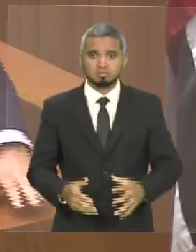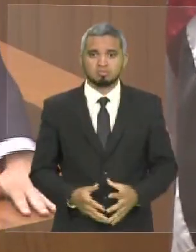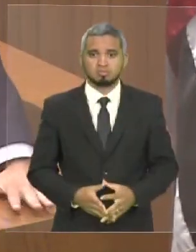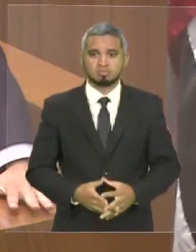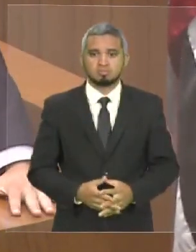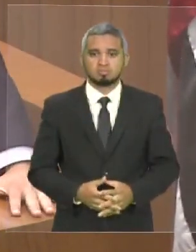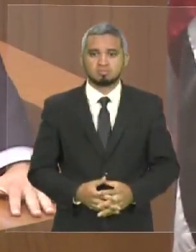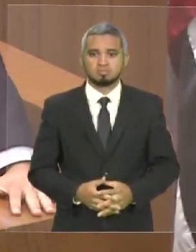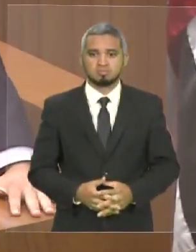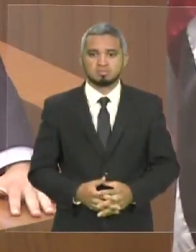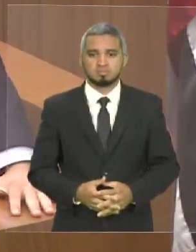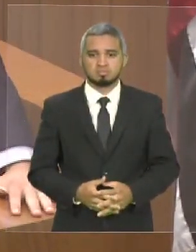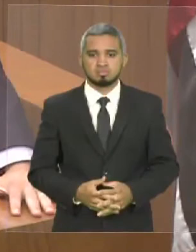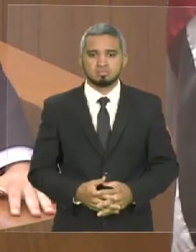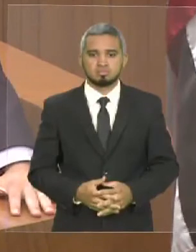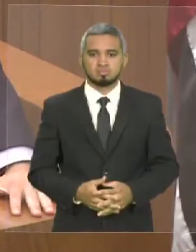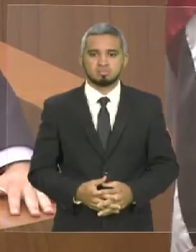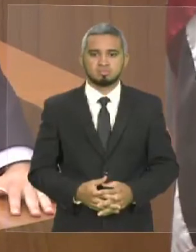em respeito,